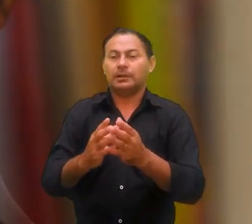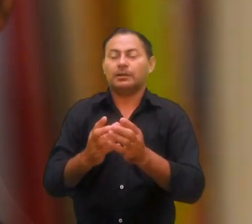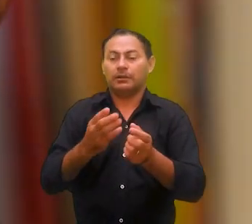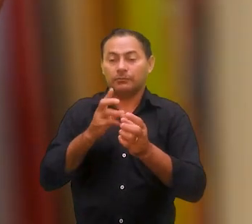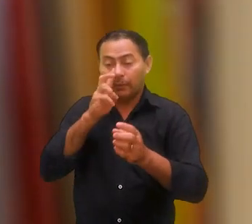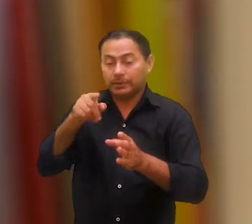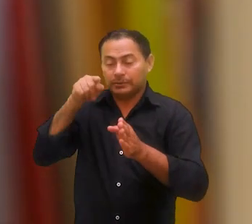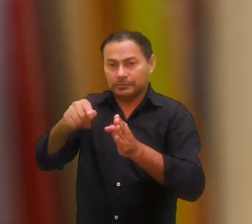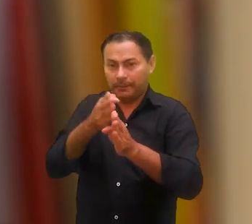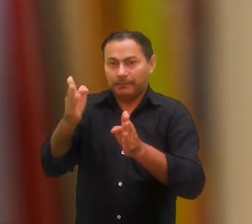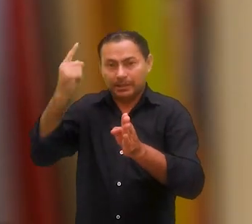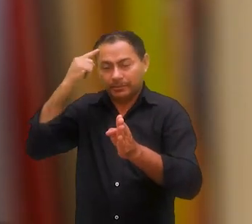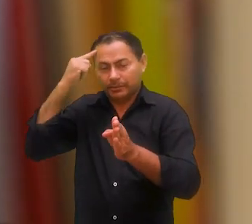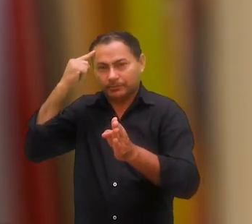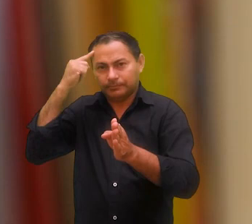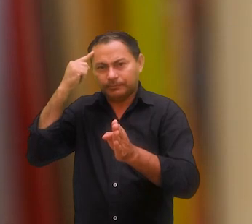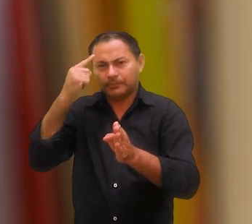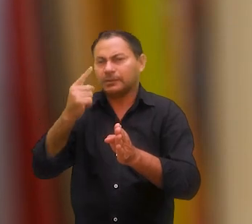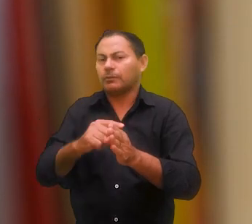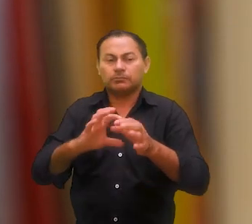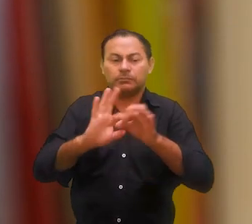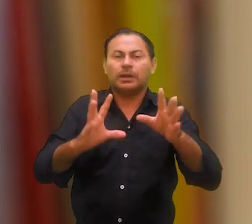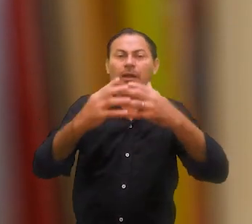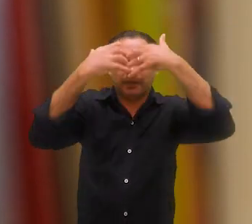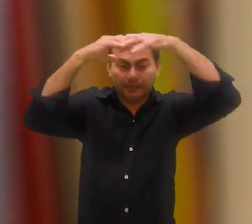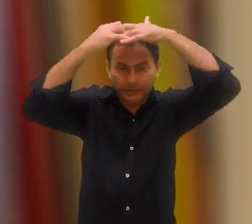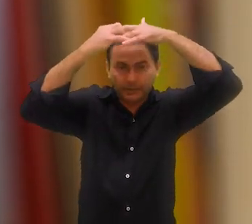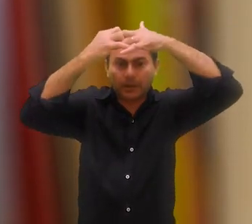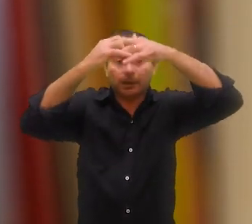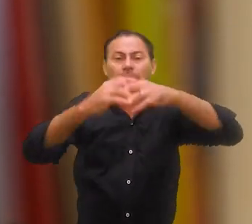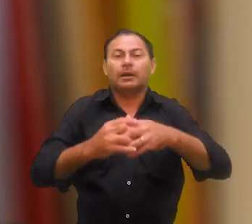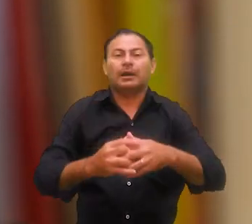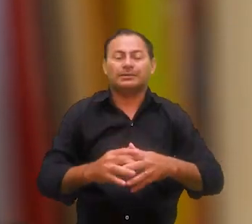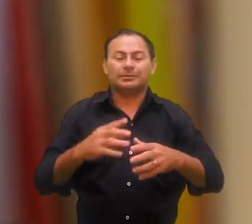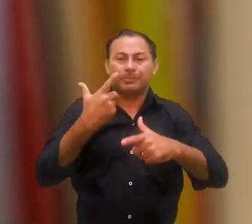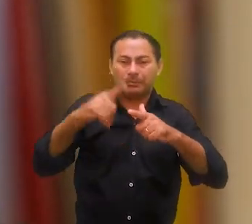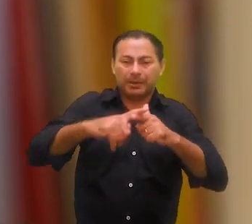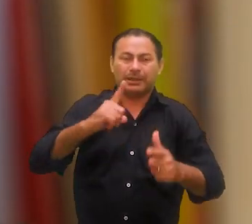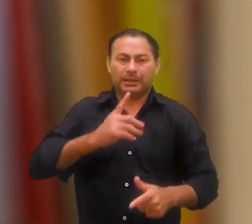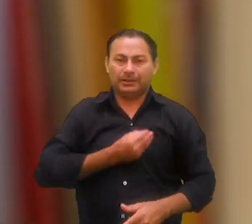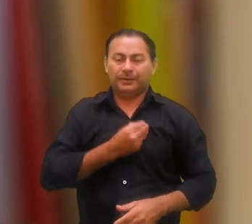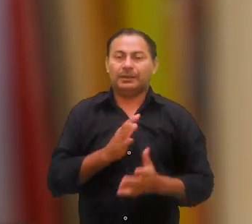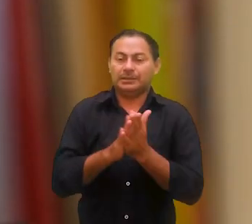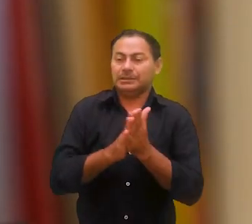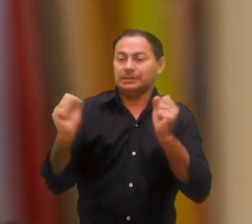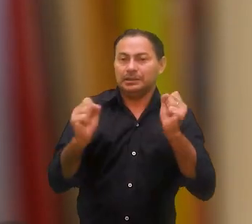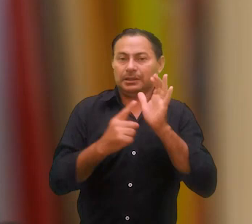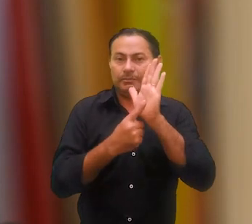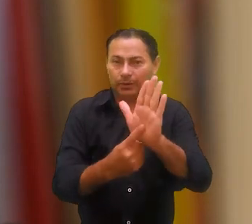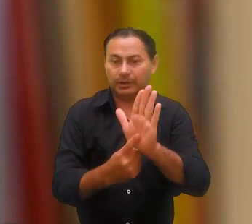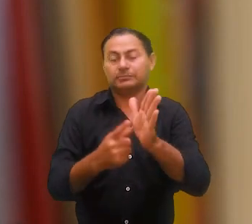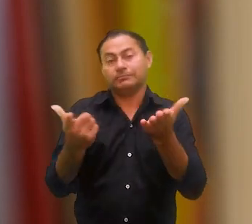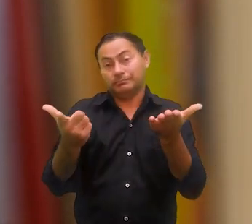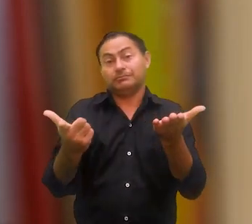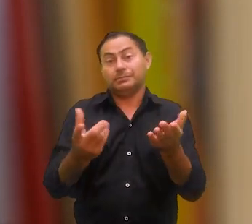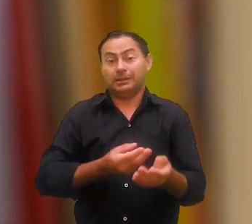Ao mesmo tempo que alimentam esse pensamento, não se permitem refletir sobre as úlceras, enxaquecas e ansiedade